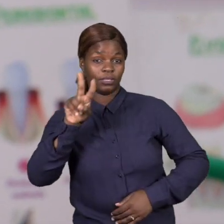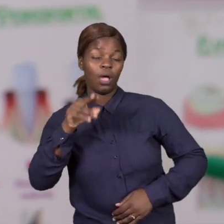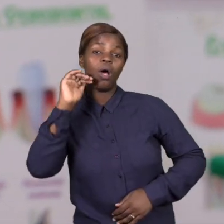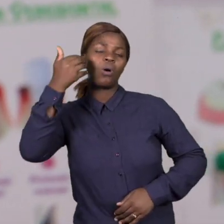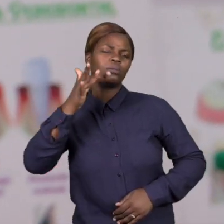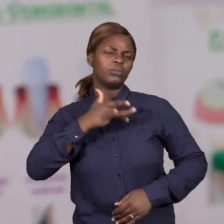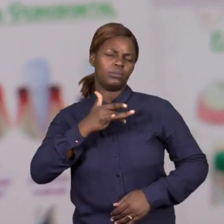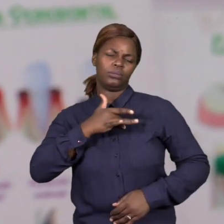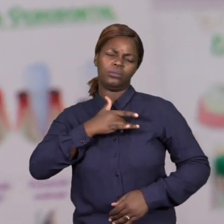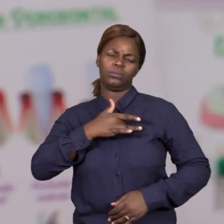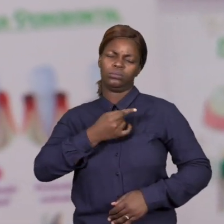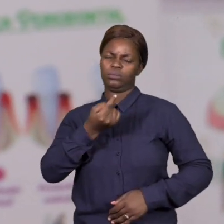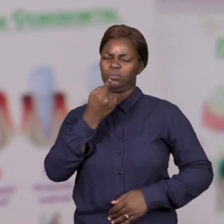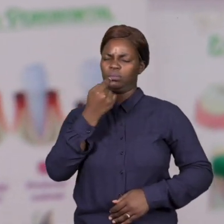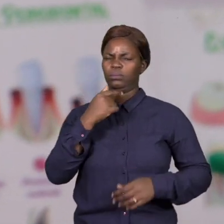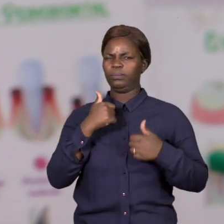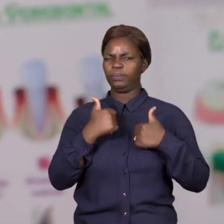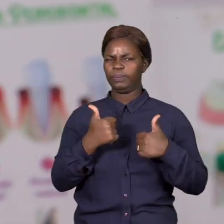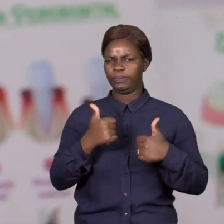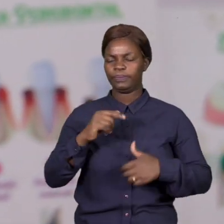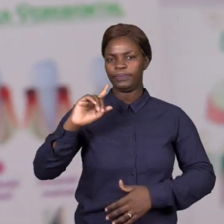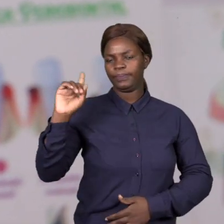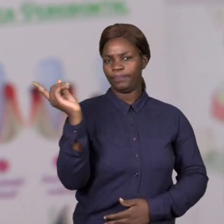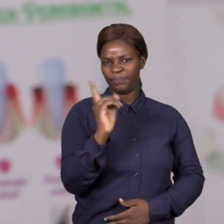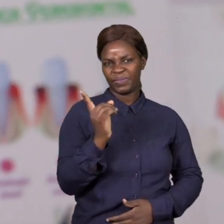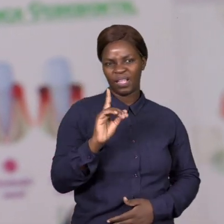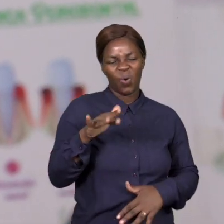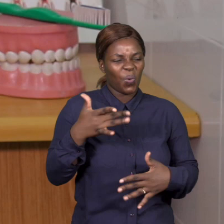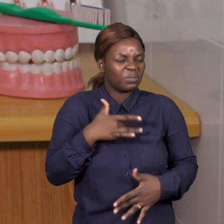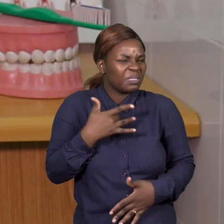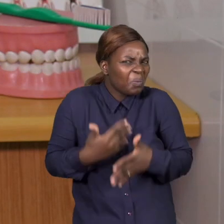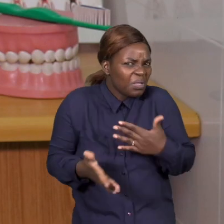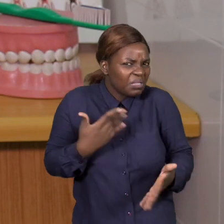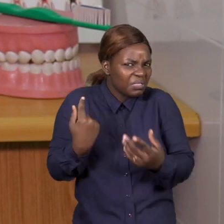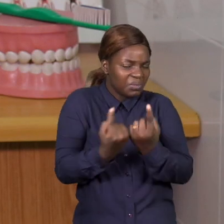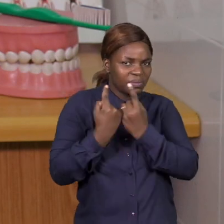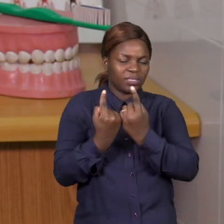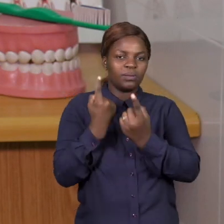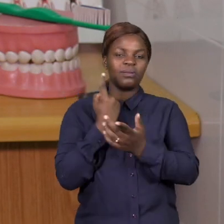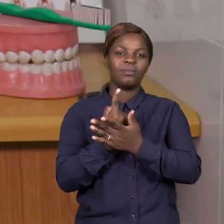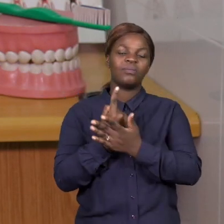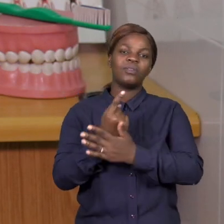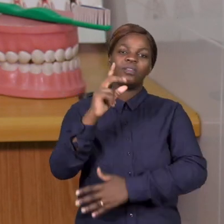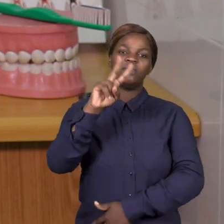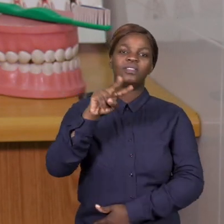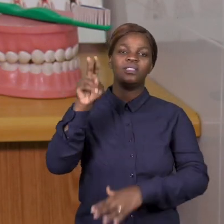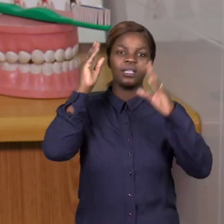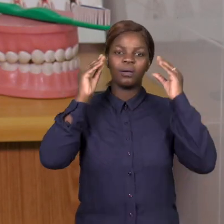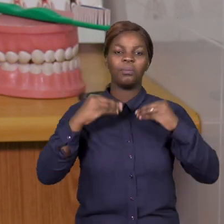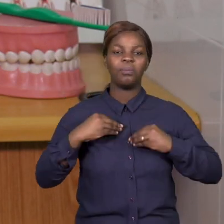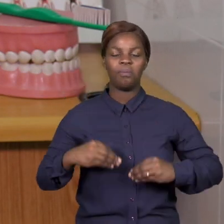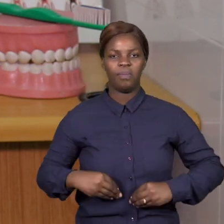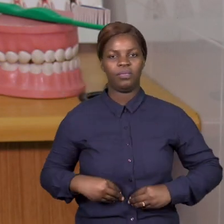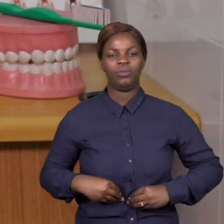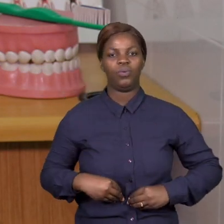alguma coisa de anormal existe ou está lá instalado no dente. Porque se vai todos os dias, eu acabei de